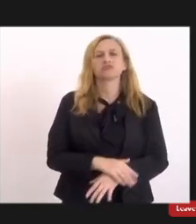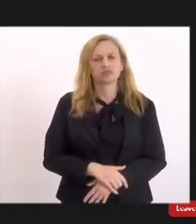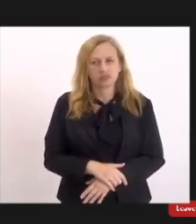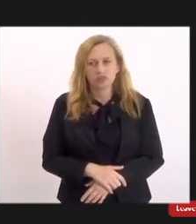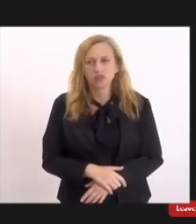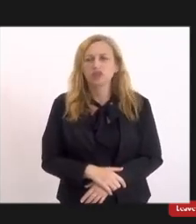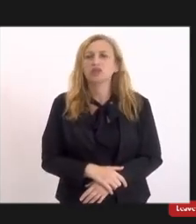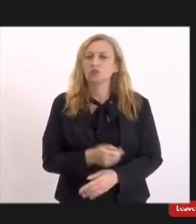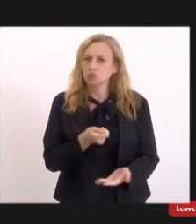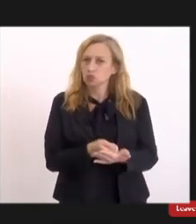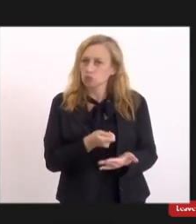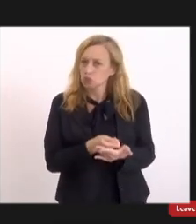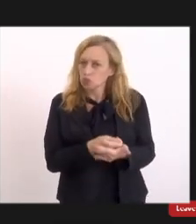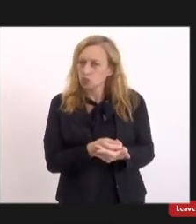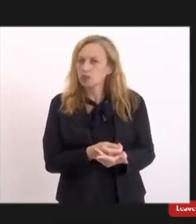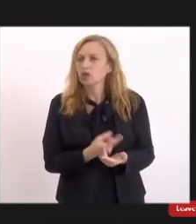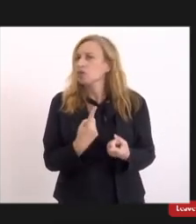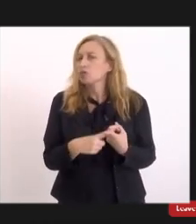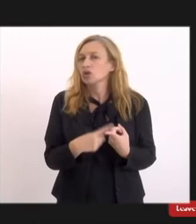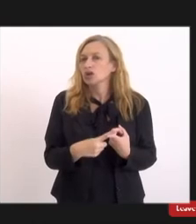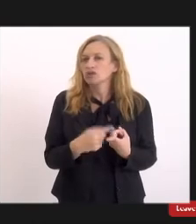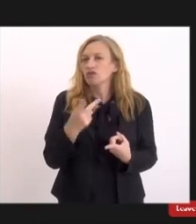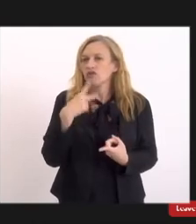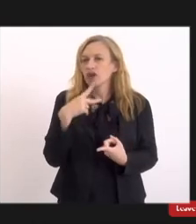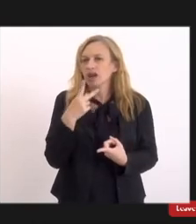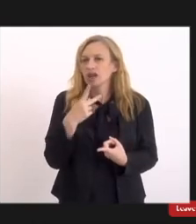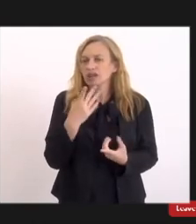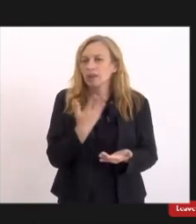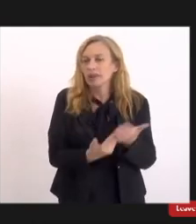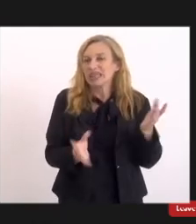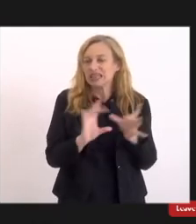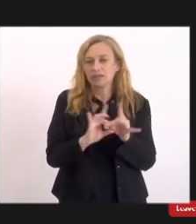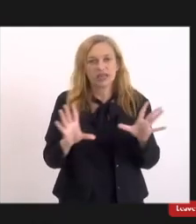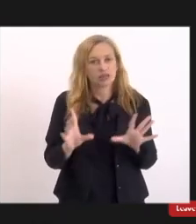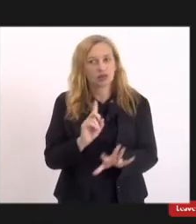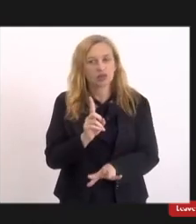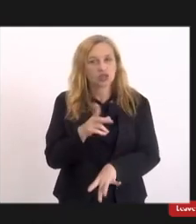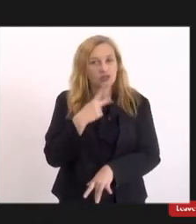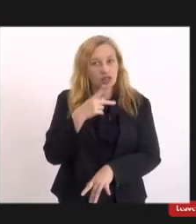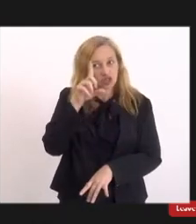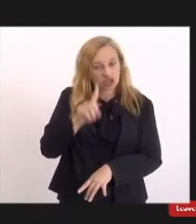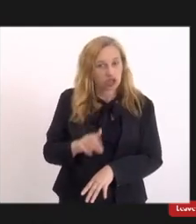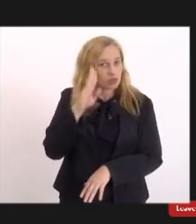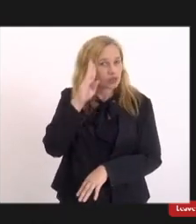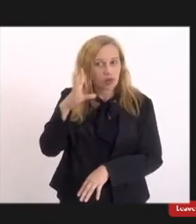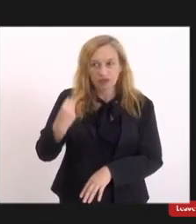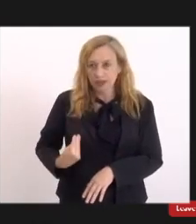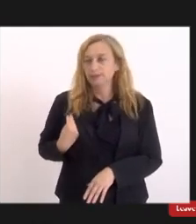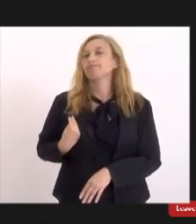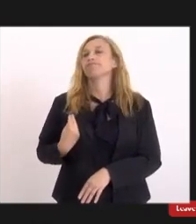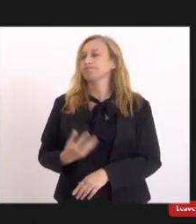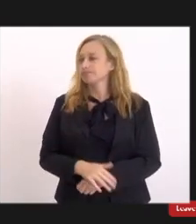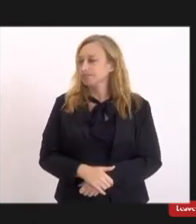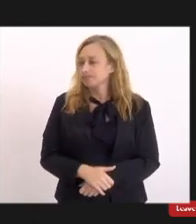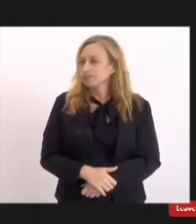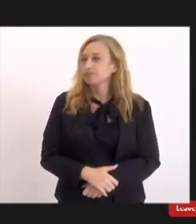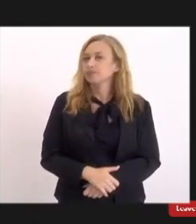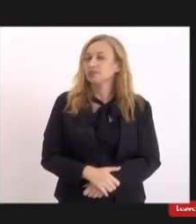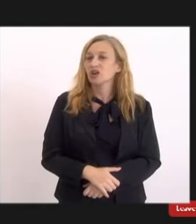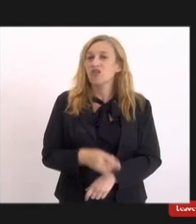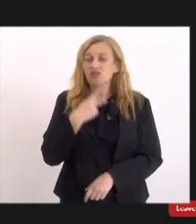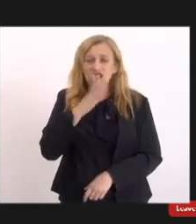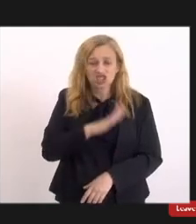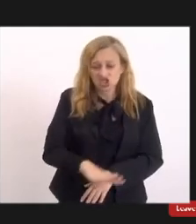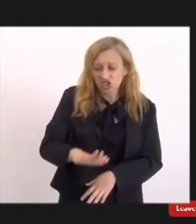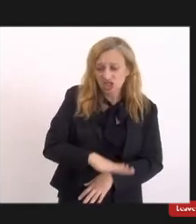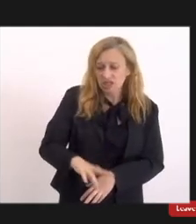gente cobre, né? Porque a gente não está falando de perda de liberdade. A gente está falando do direito fundamental à vida. Estamos falando de crianças de